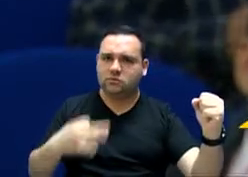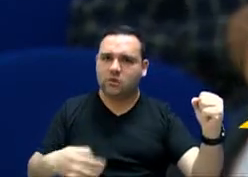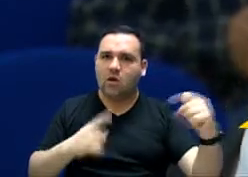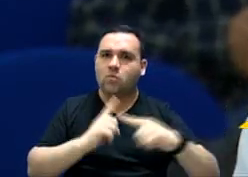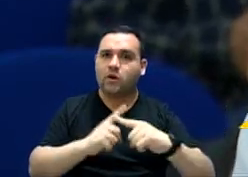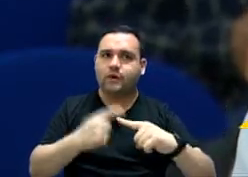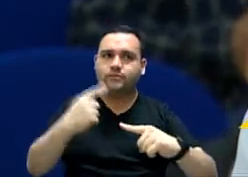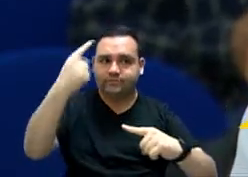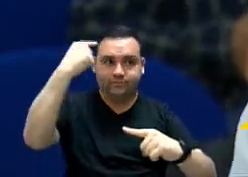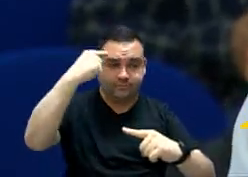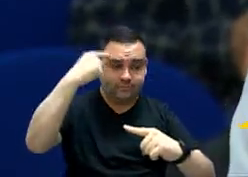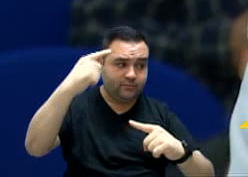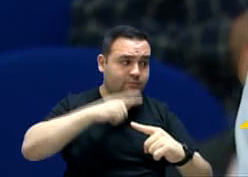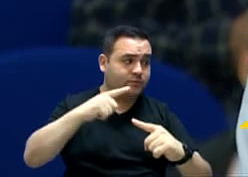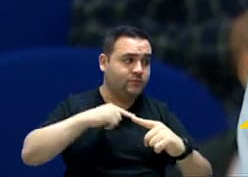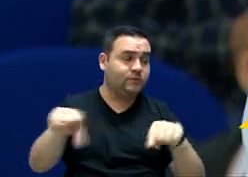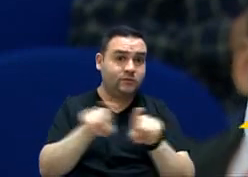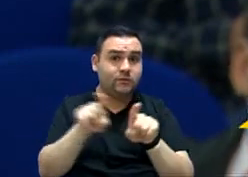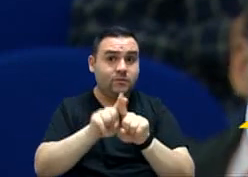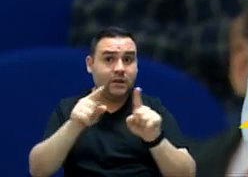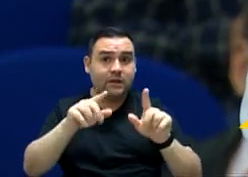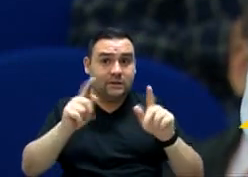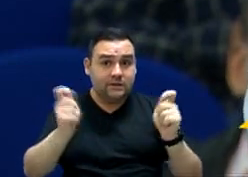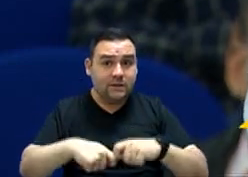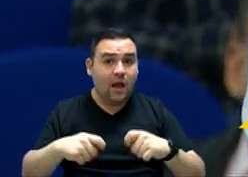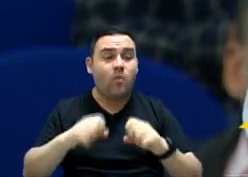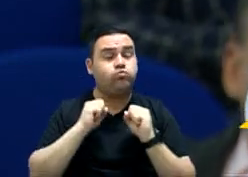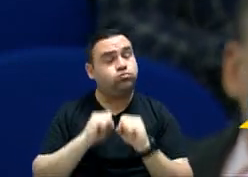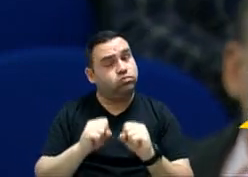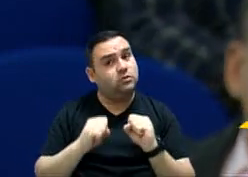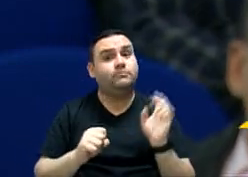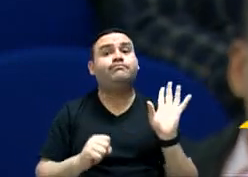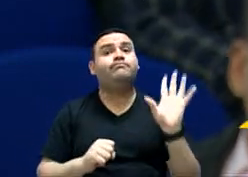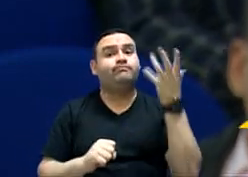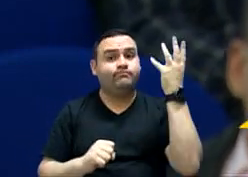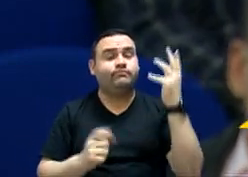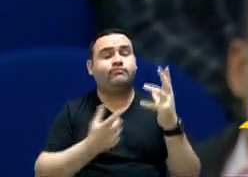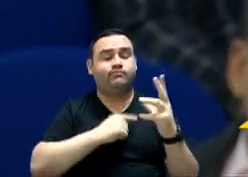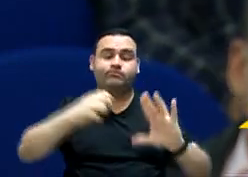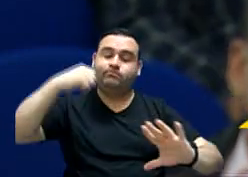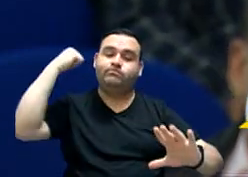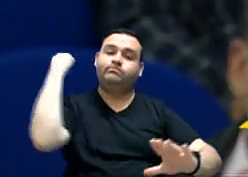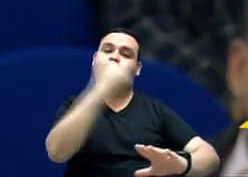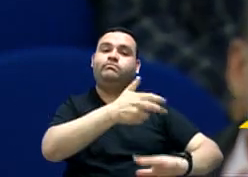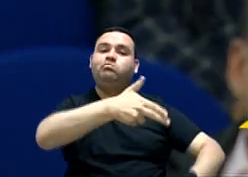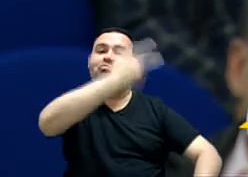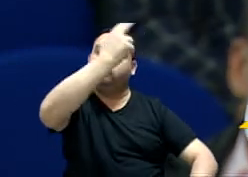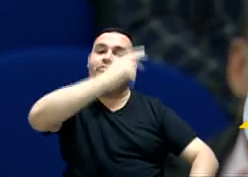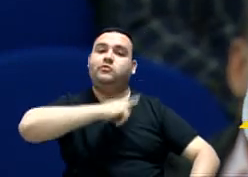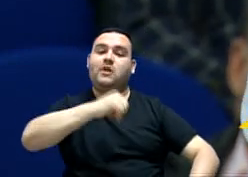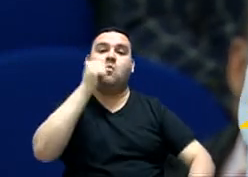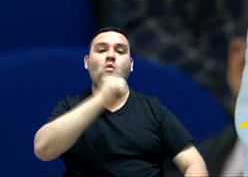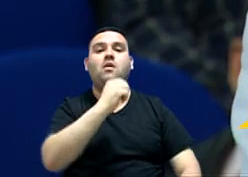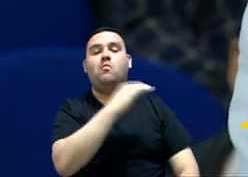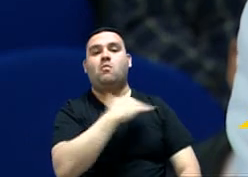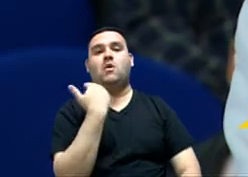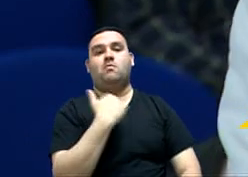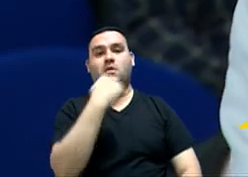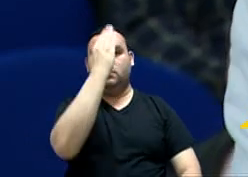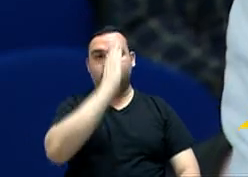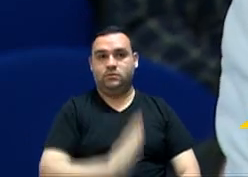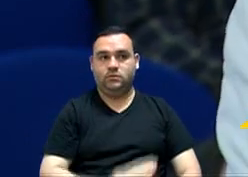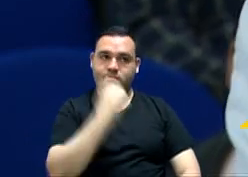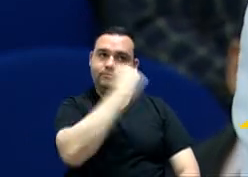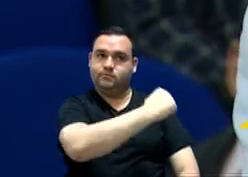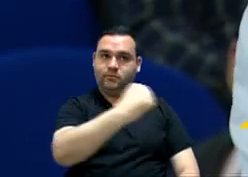porque tem intenção. E se achar as condições, pode acontecer esta tragédia, que são os números do feminicídio no Brasil. Até